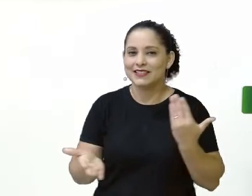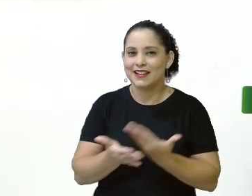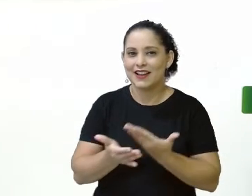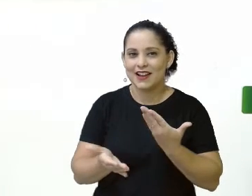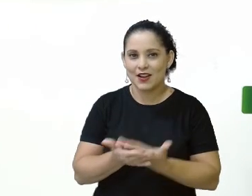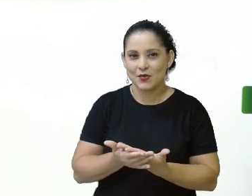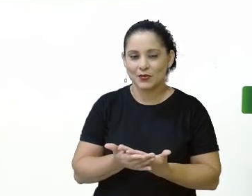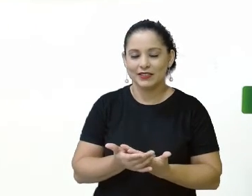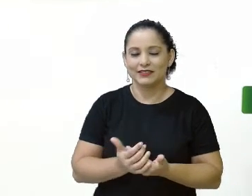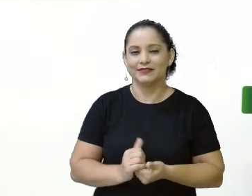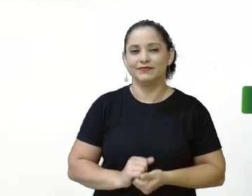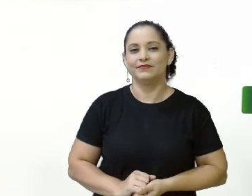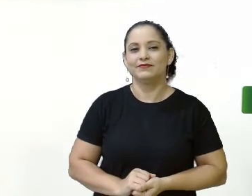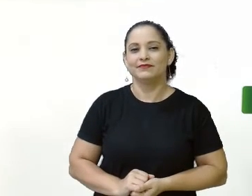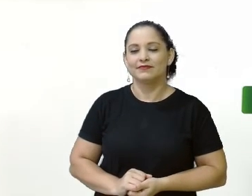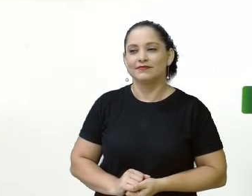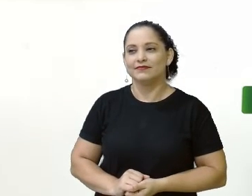aula.